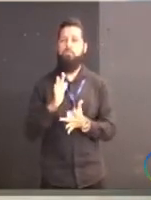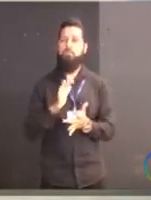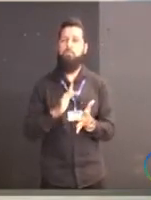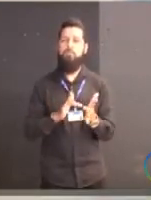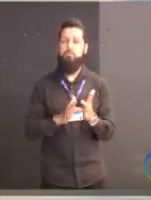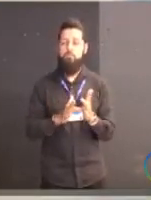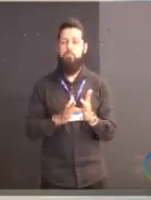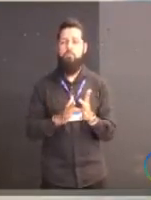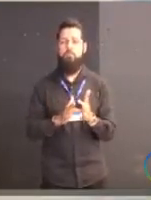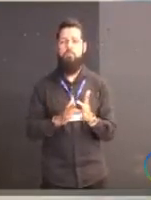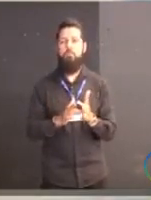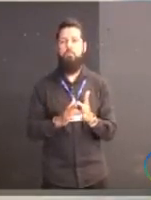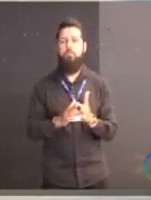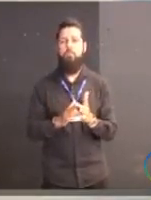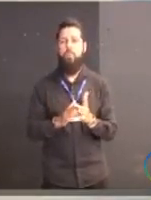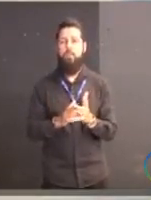Amigos,